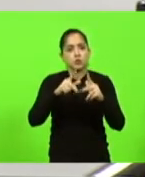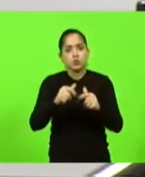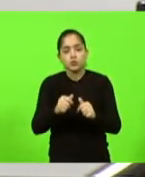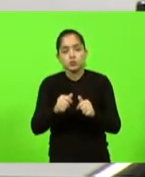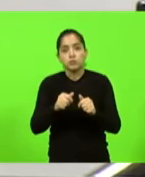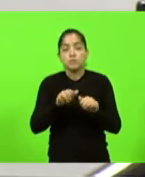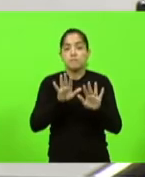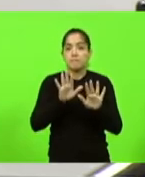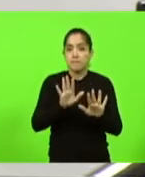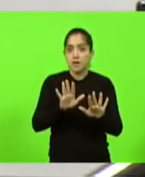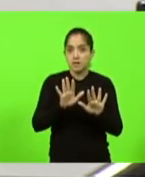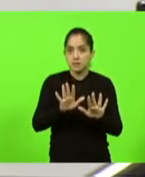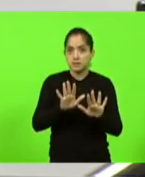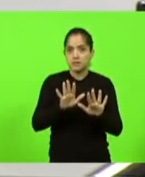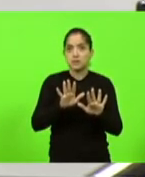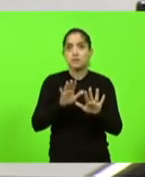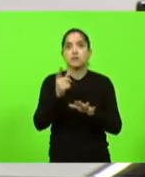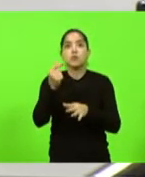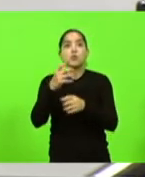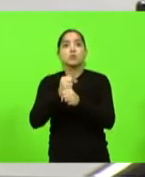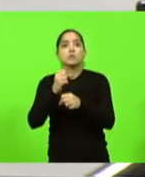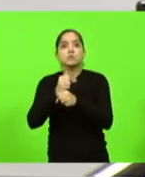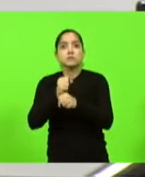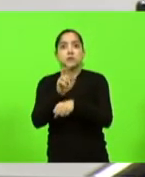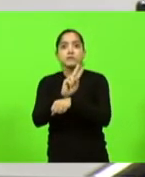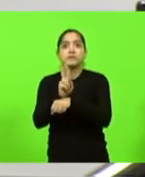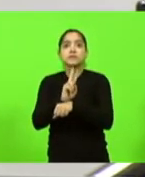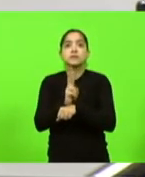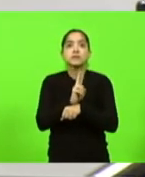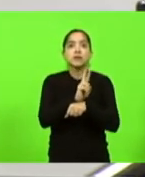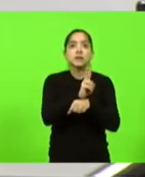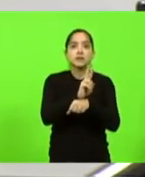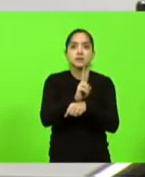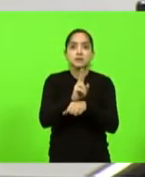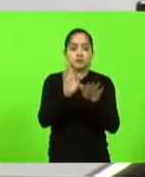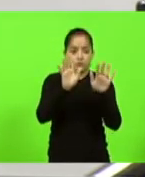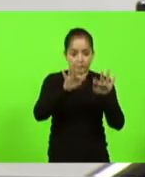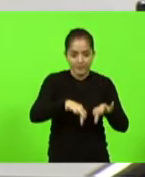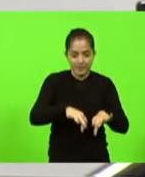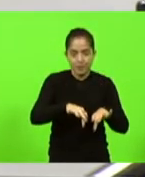normalmente, o Tribunal de Contas só fiscaliza no final da obra.